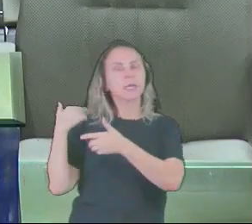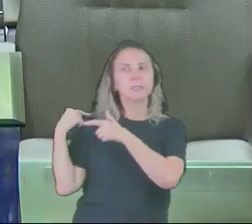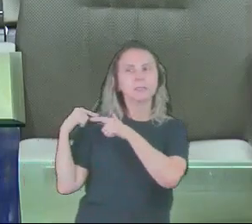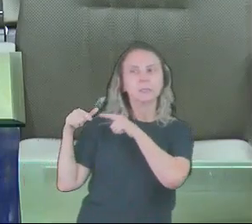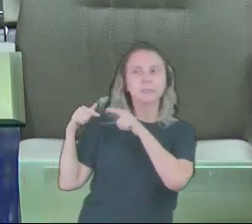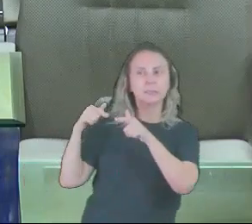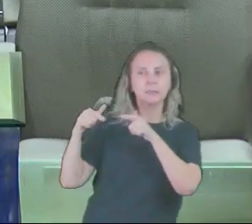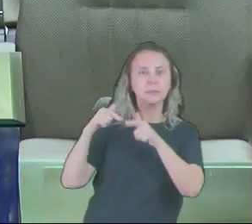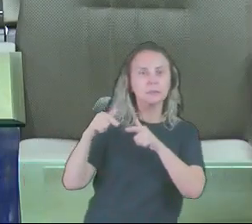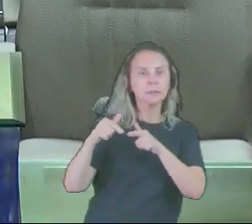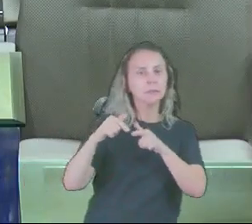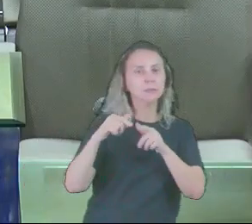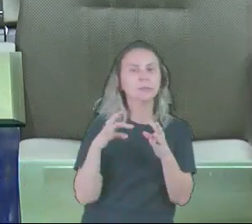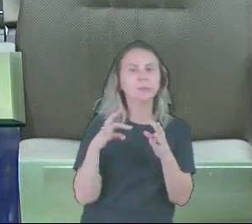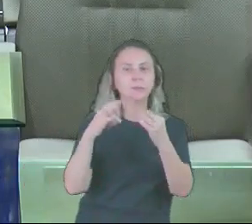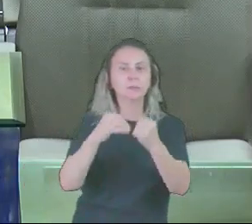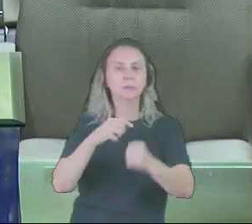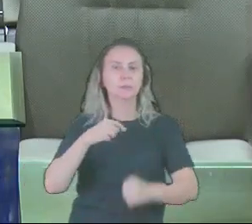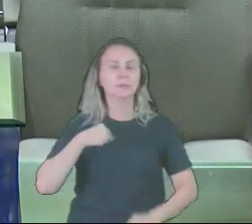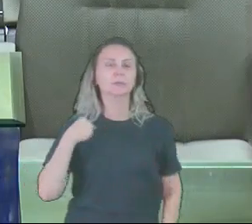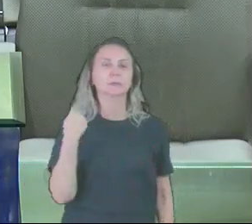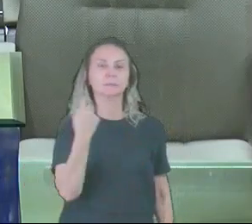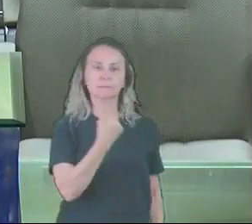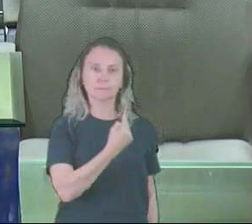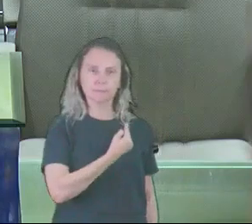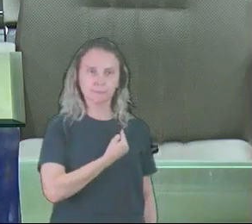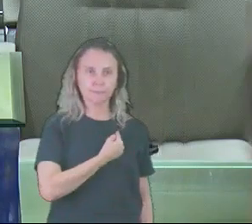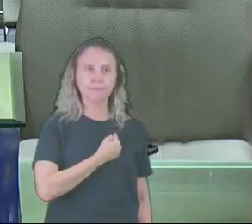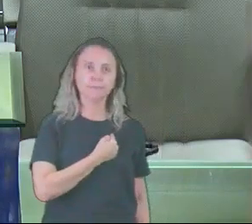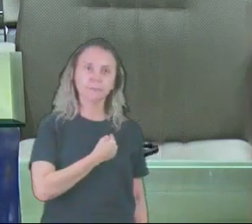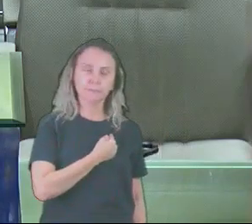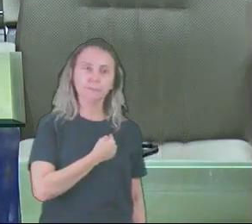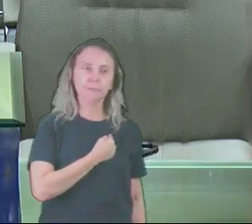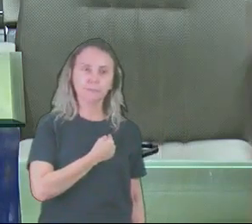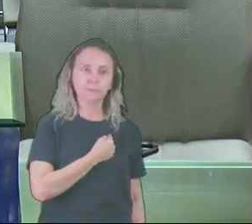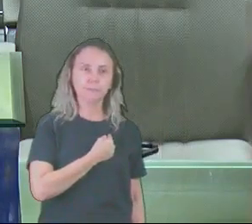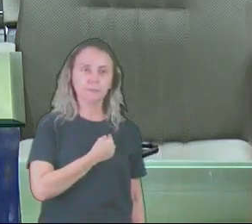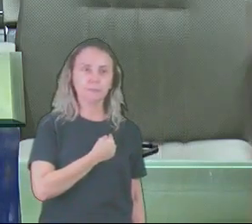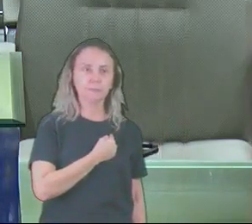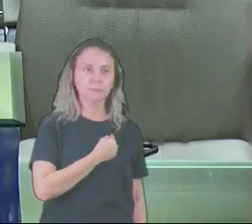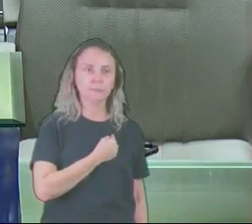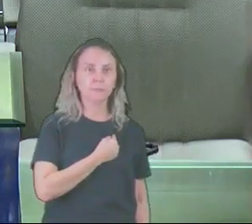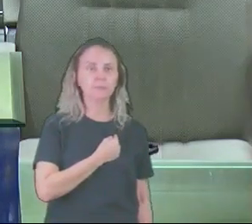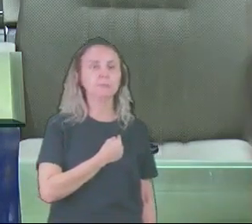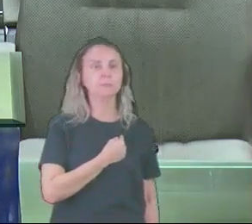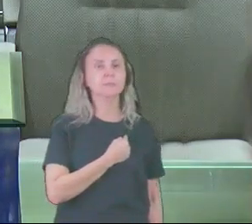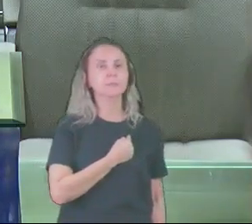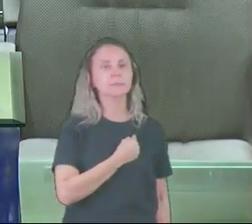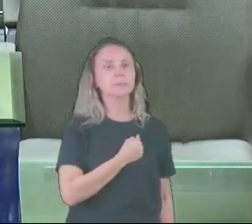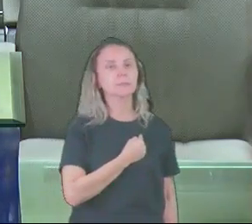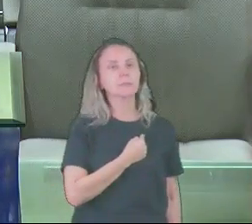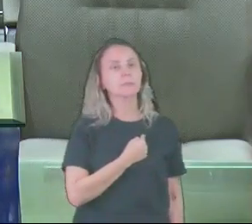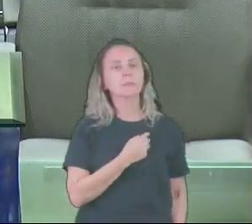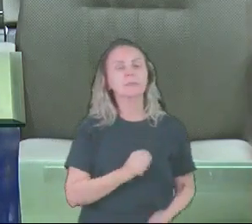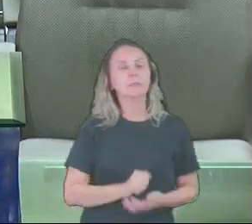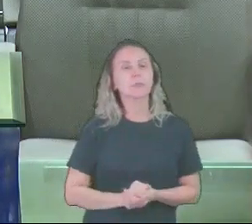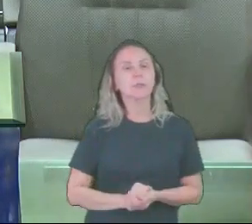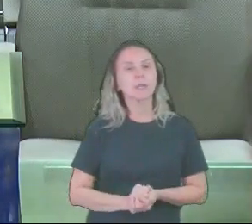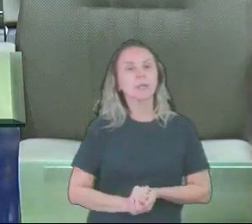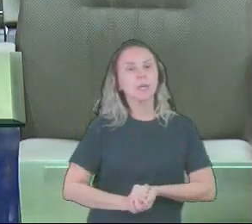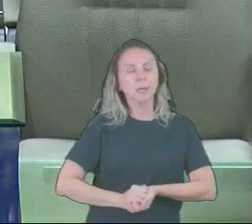a todos nós irmãos fazíamos a cumprir O que as empresas pediram